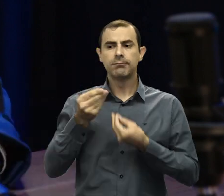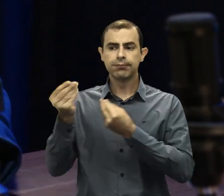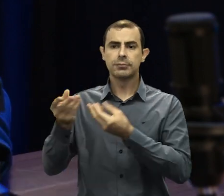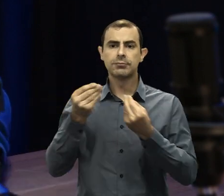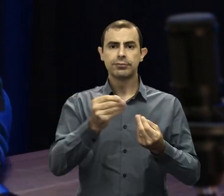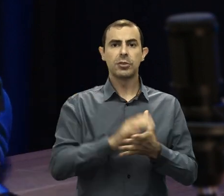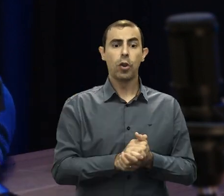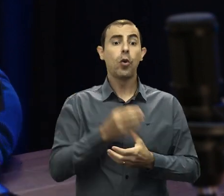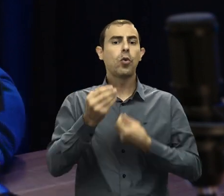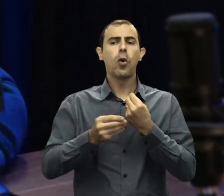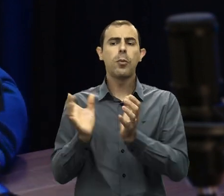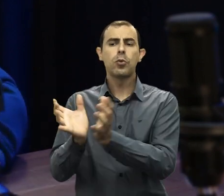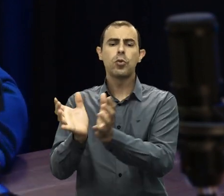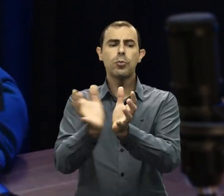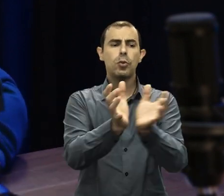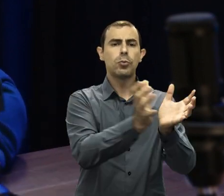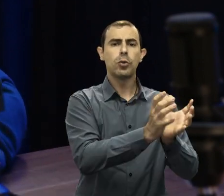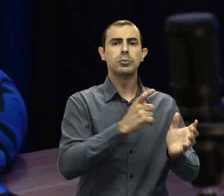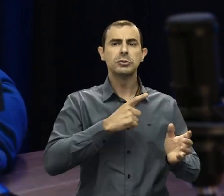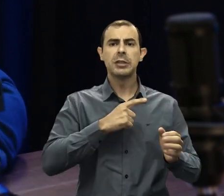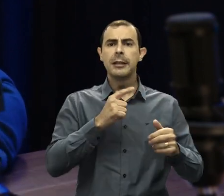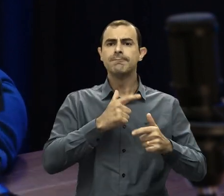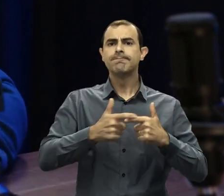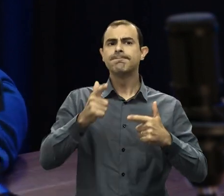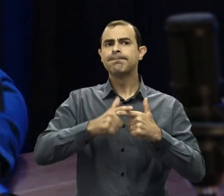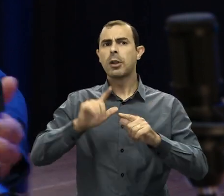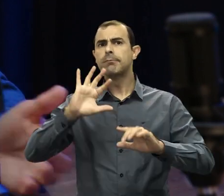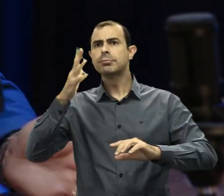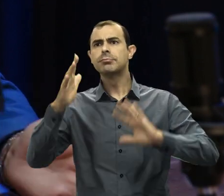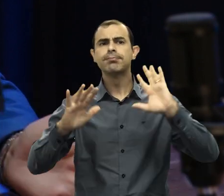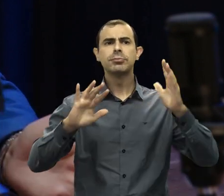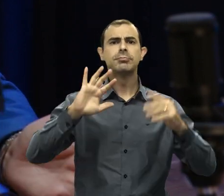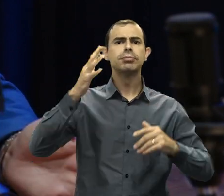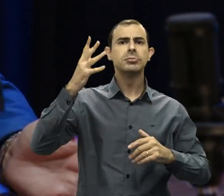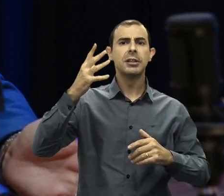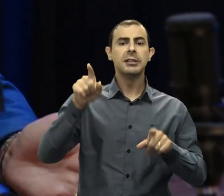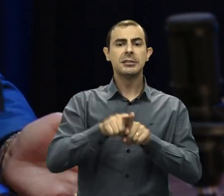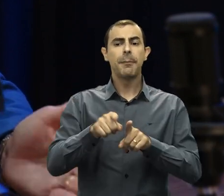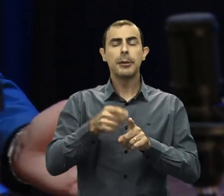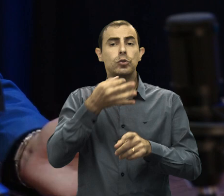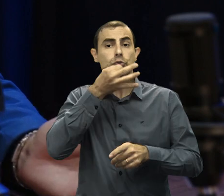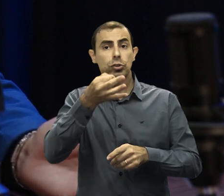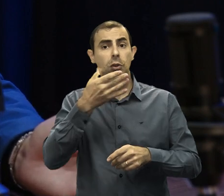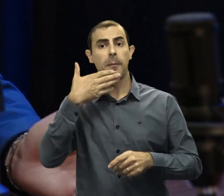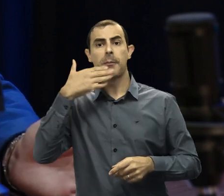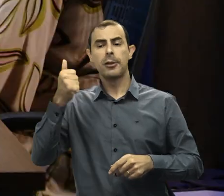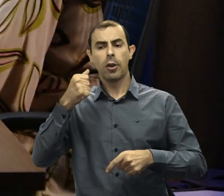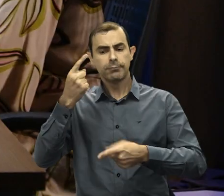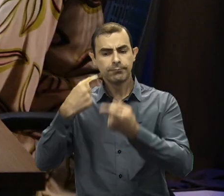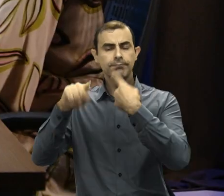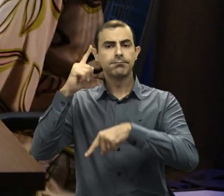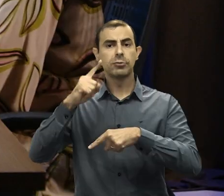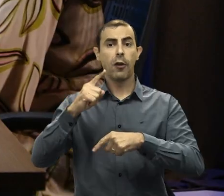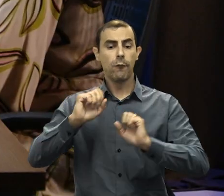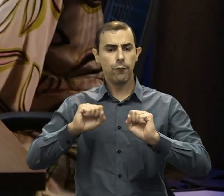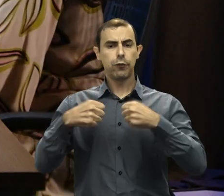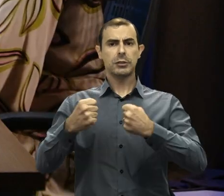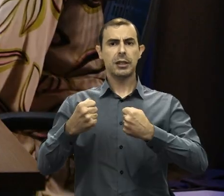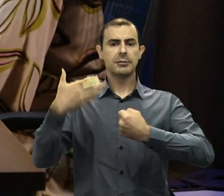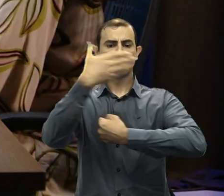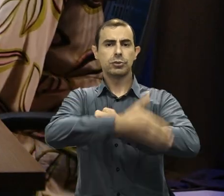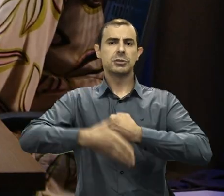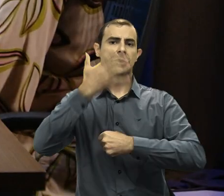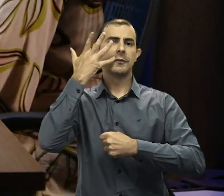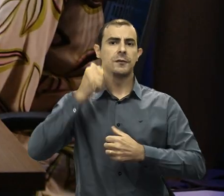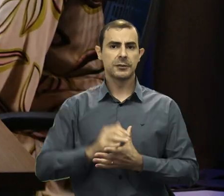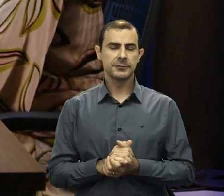frentes tem enfrentado no seu dia a dia e as sugestões para que melhore e fortaleça a rede de proteção à infância. Então, já é uma